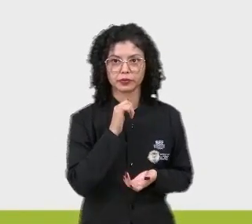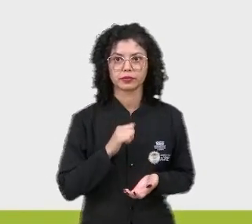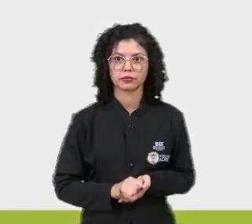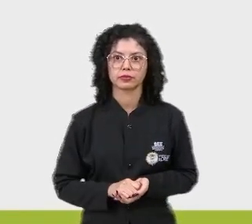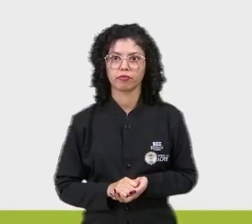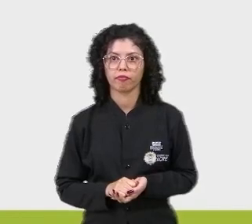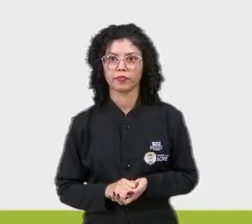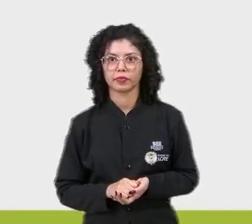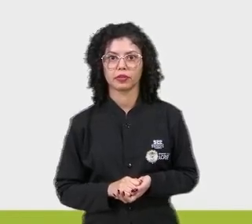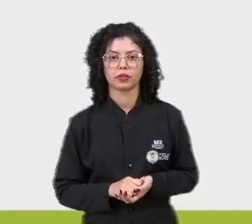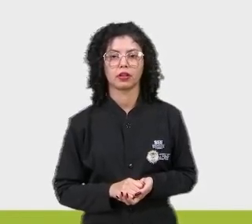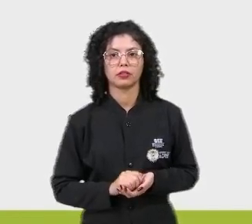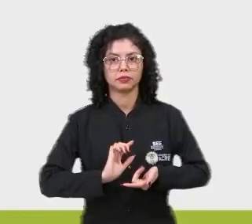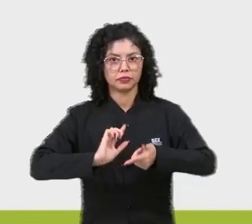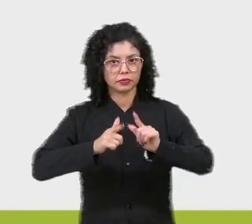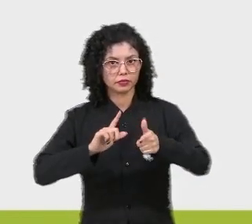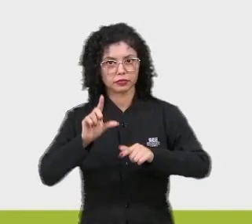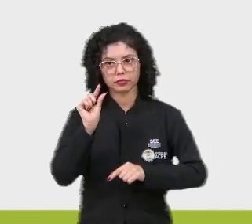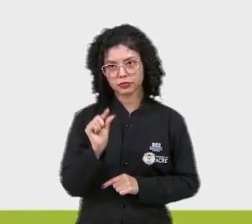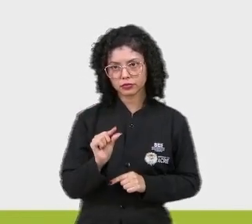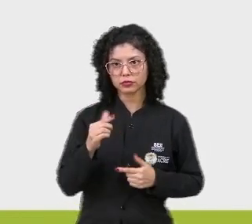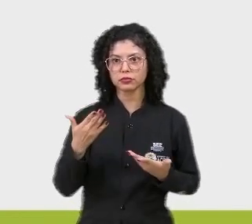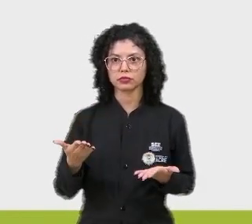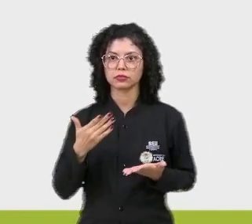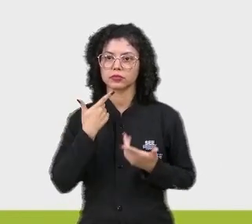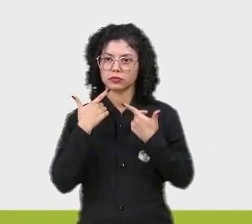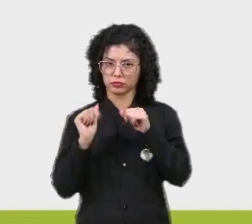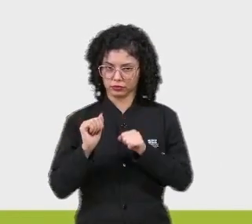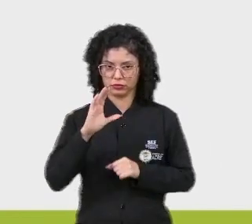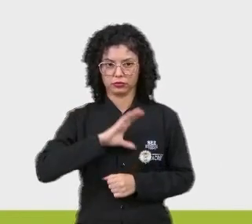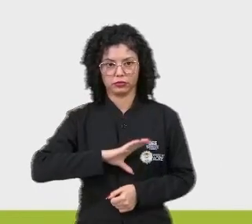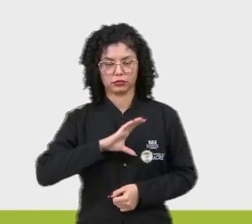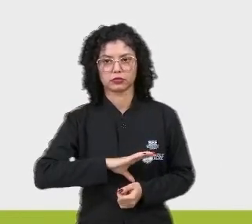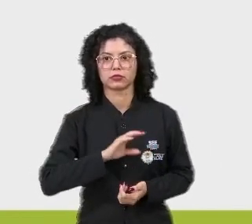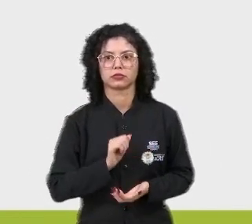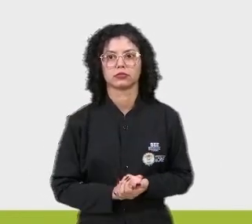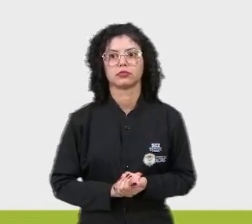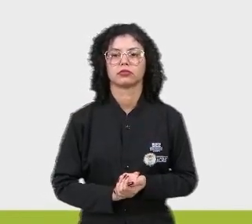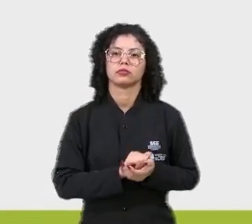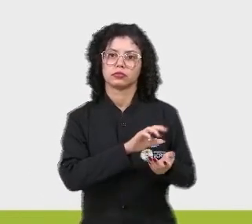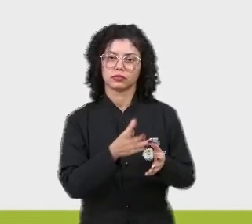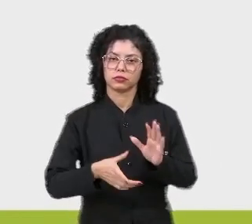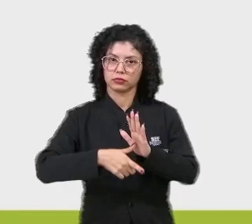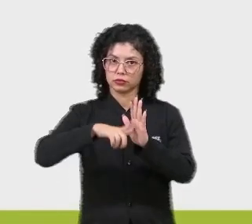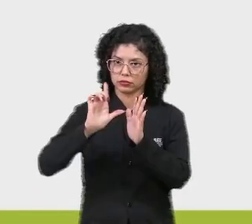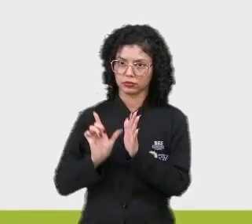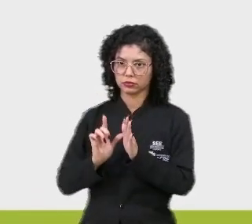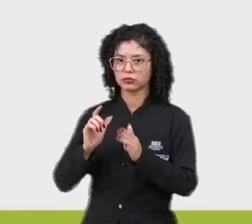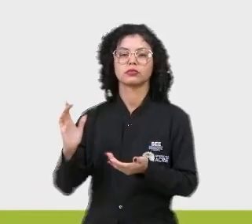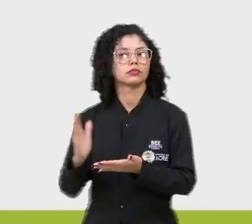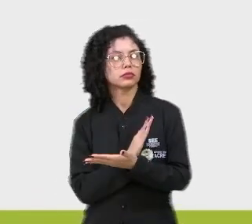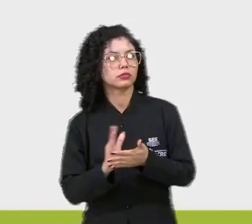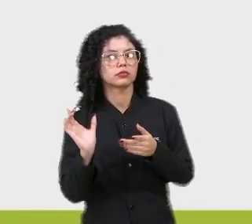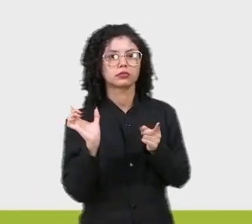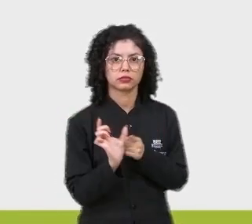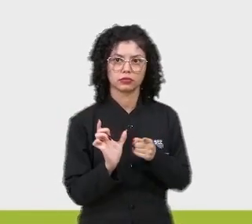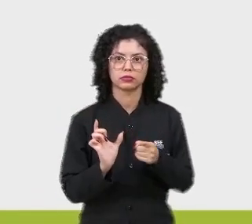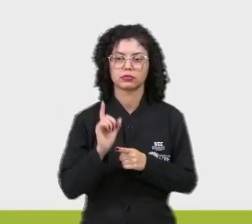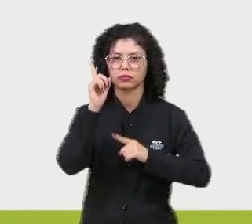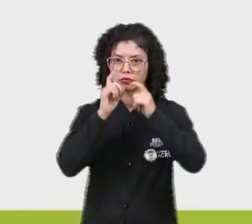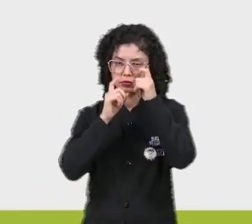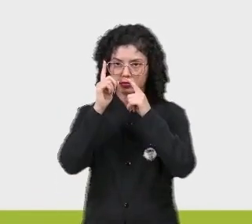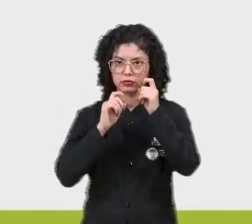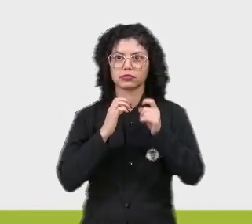é uma uma letrinha ali que em língua portuguesa quando ela vem antes de algumas palavras é